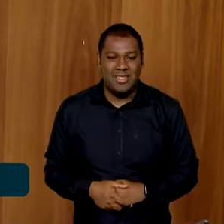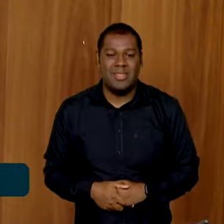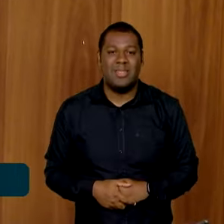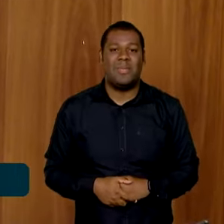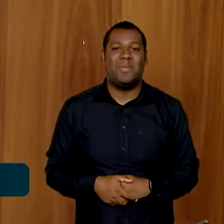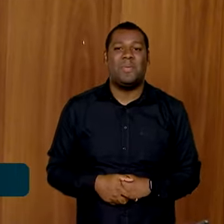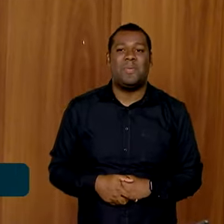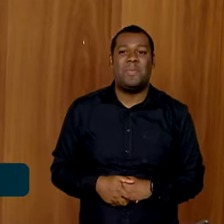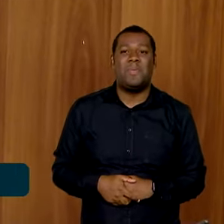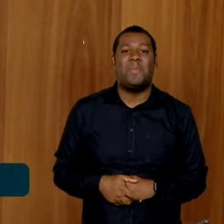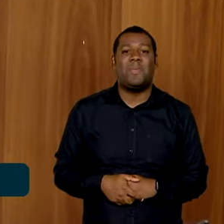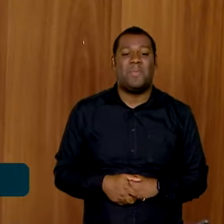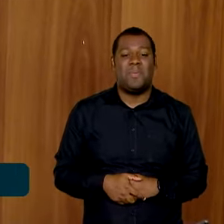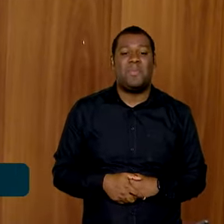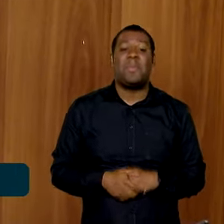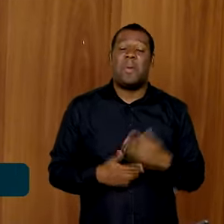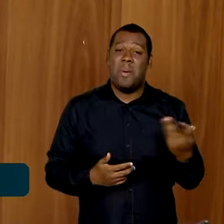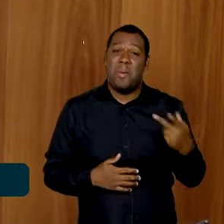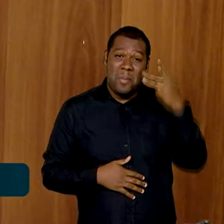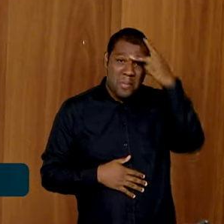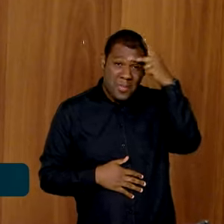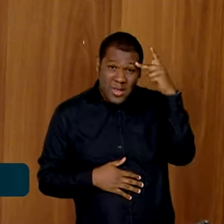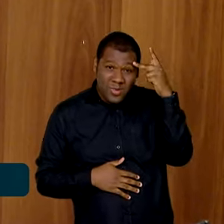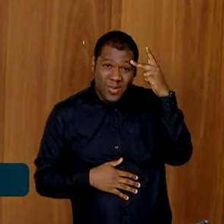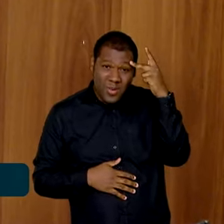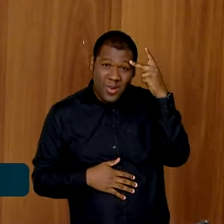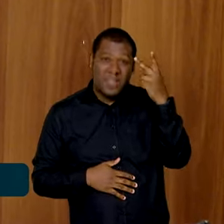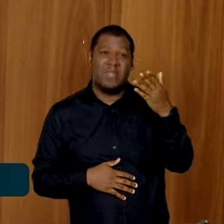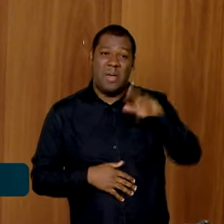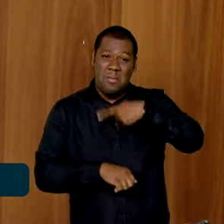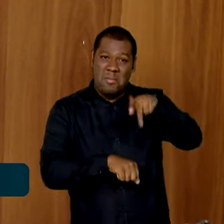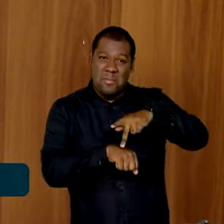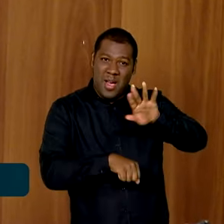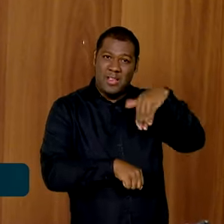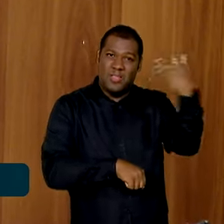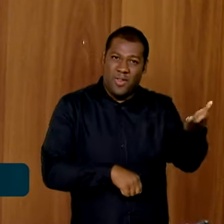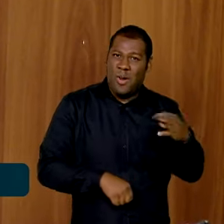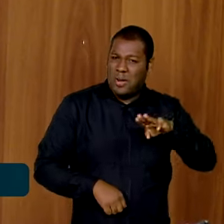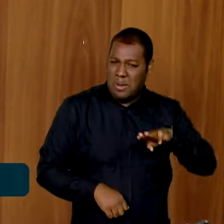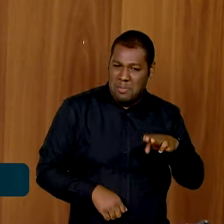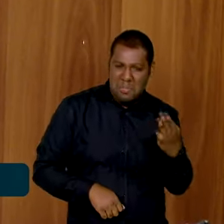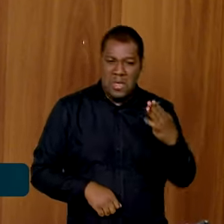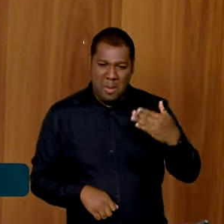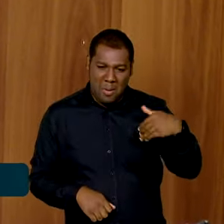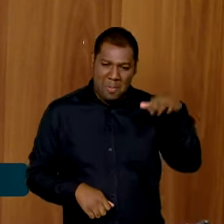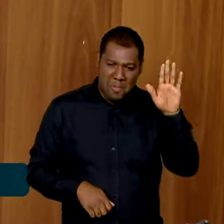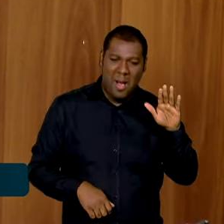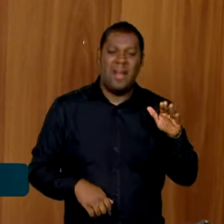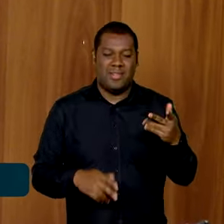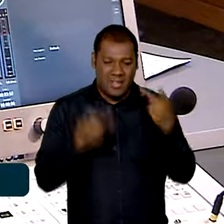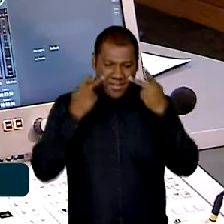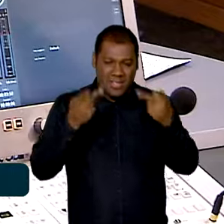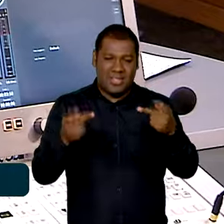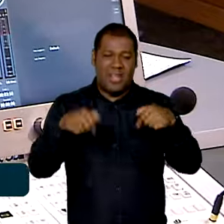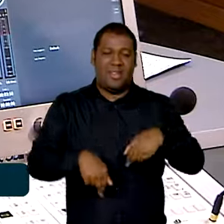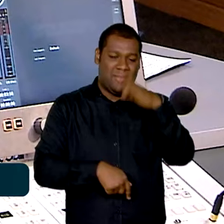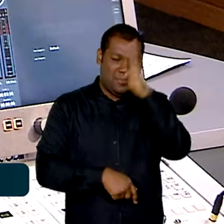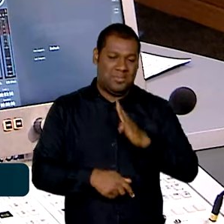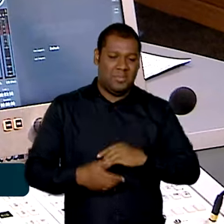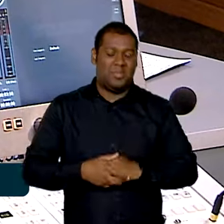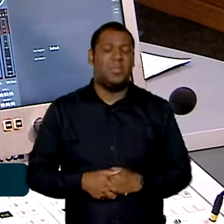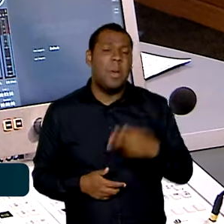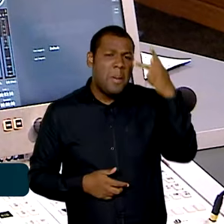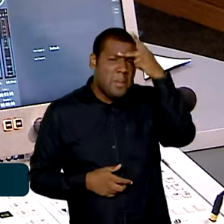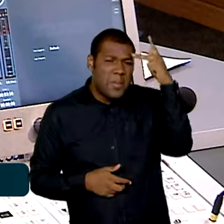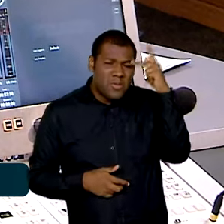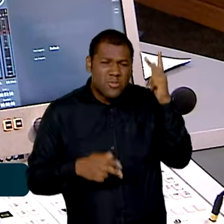né? Foram milhões de estrangeiros para cá, gerando emprego e renda e desenvolvimento no Brasil. E como é que tem sido a percepção de quem vem visitar